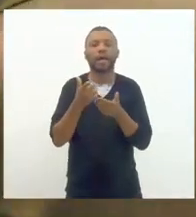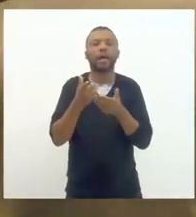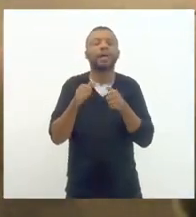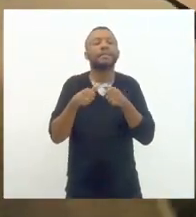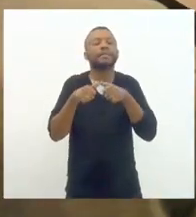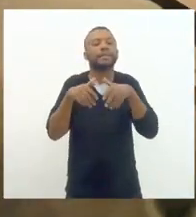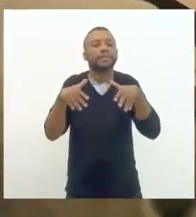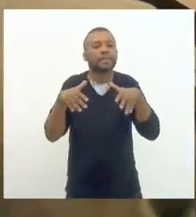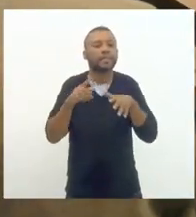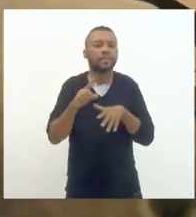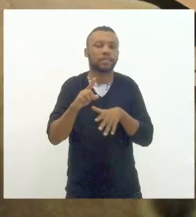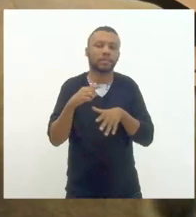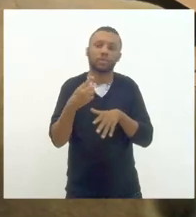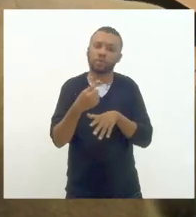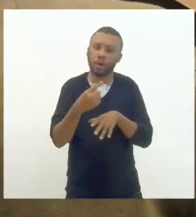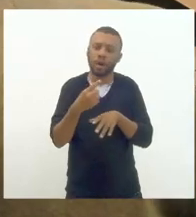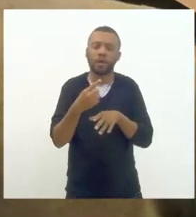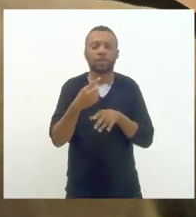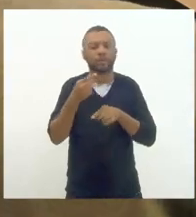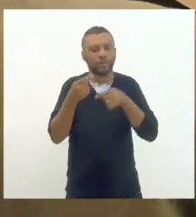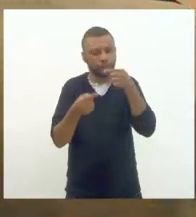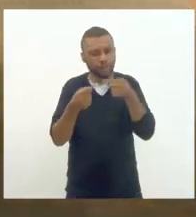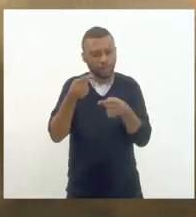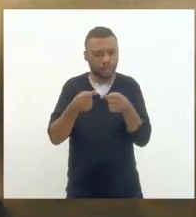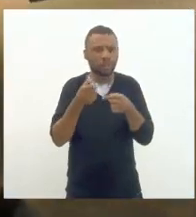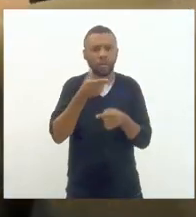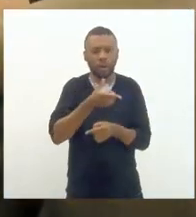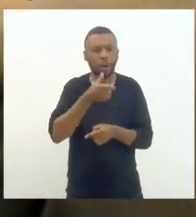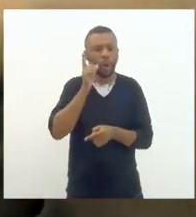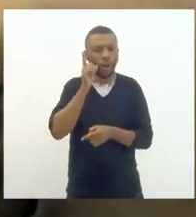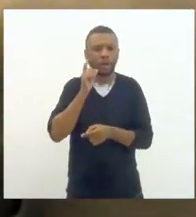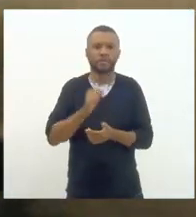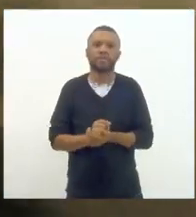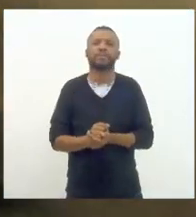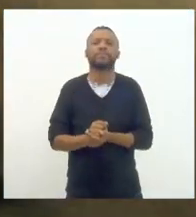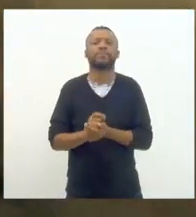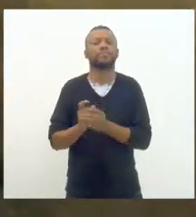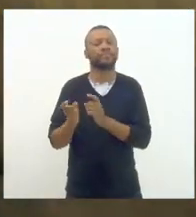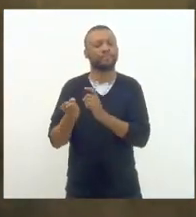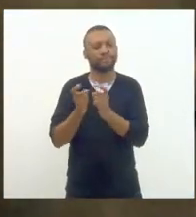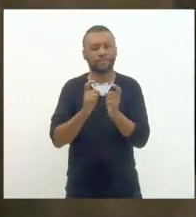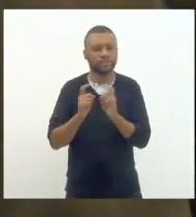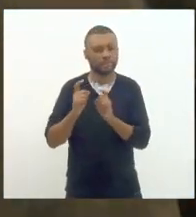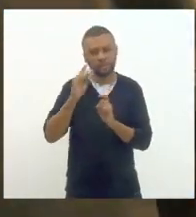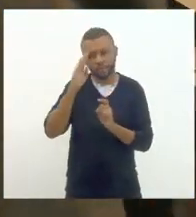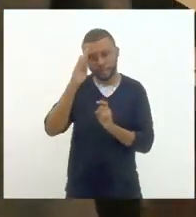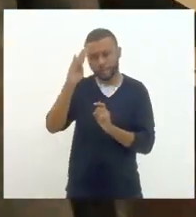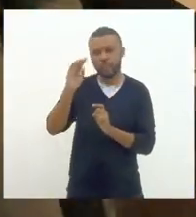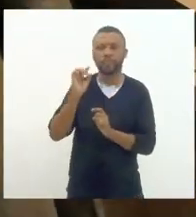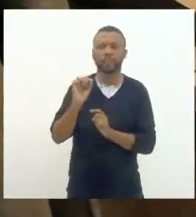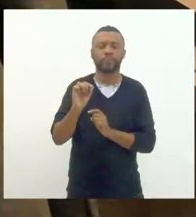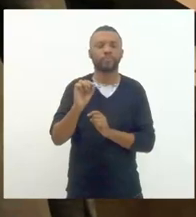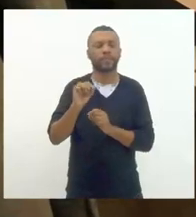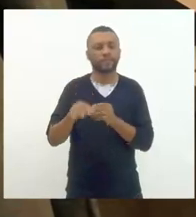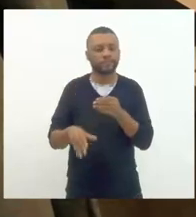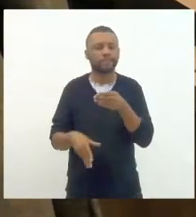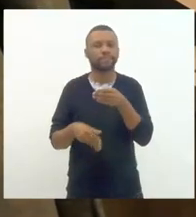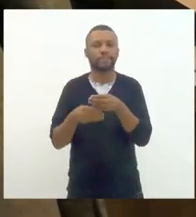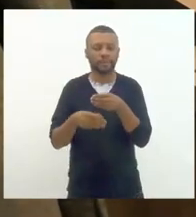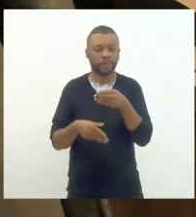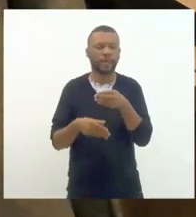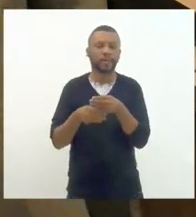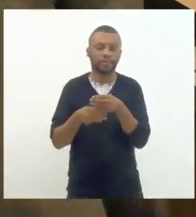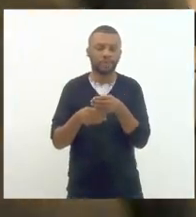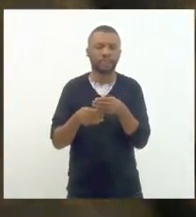Diretrizes. Nós fizemos esse debate ontem e fizemos todo um debate, inclusive, reiterando...